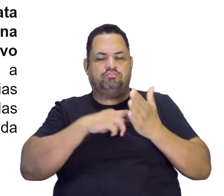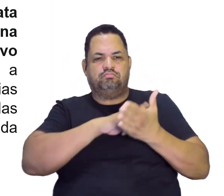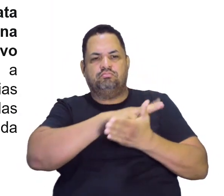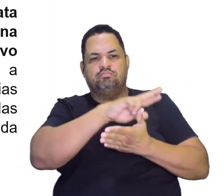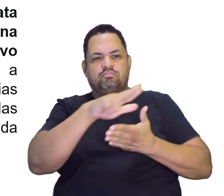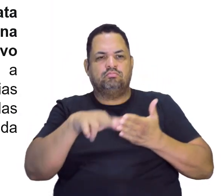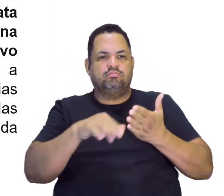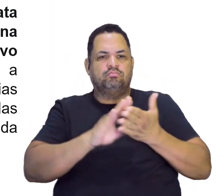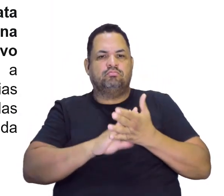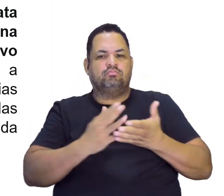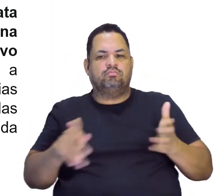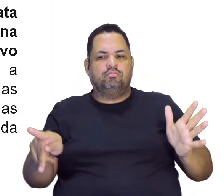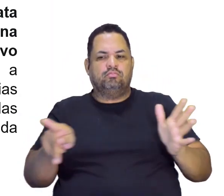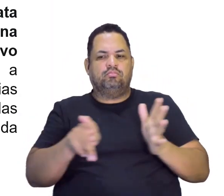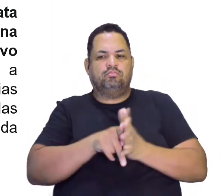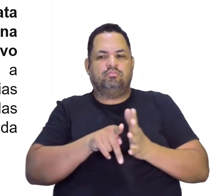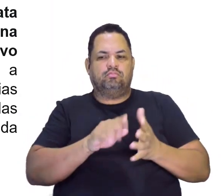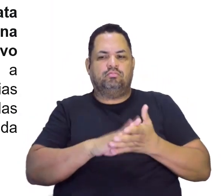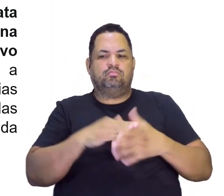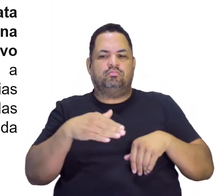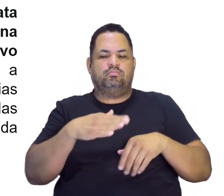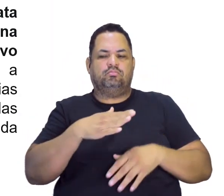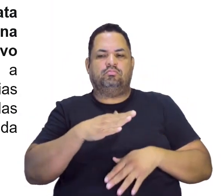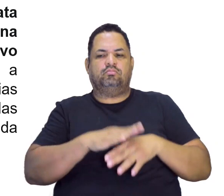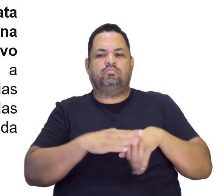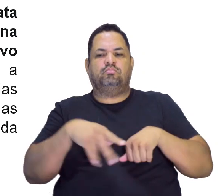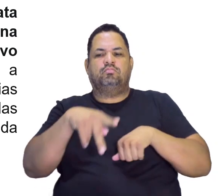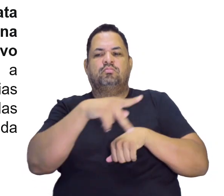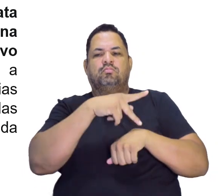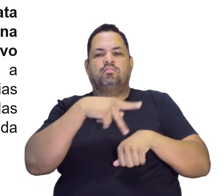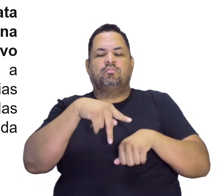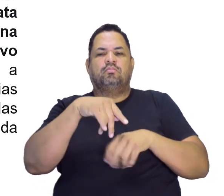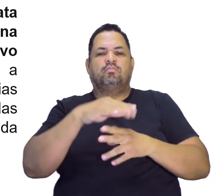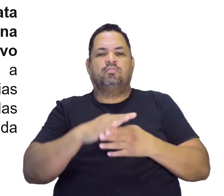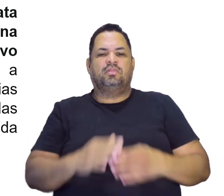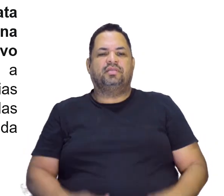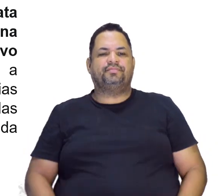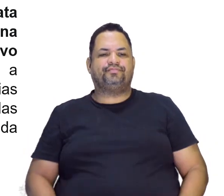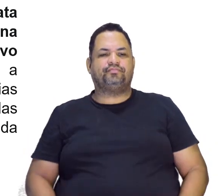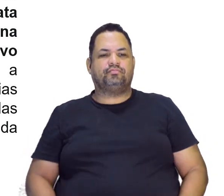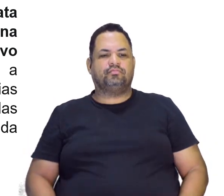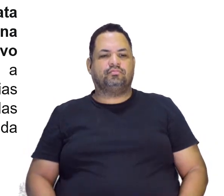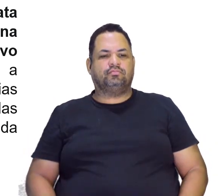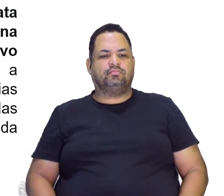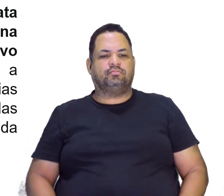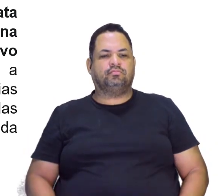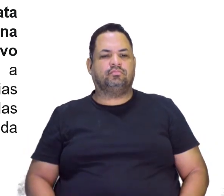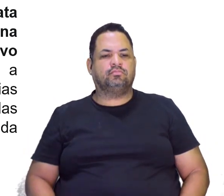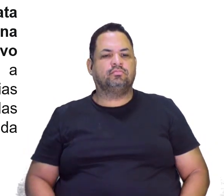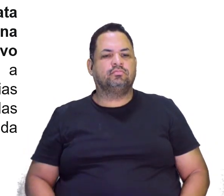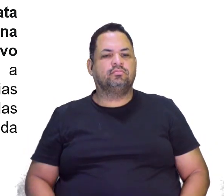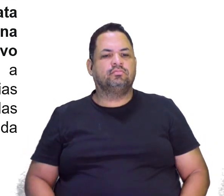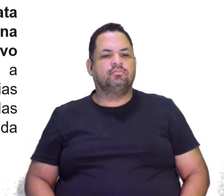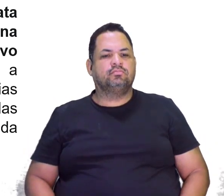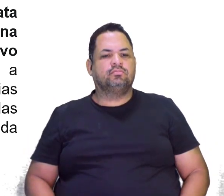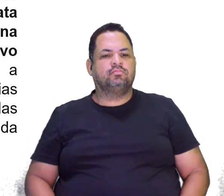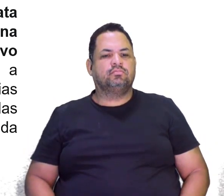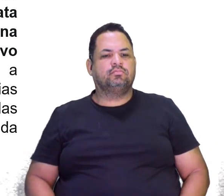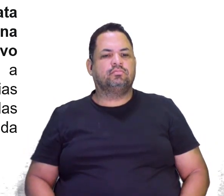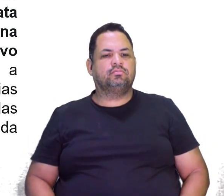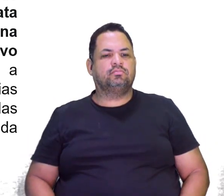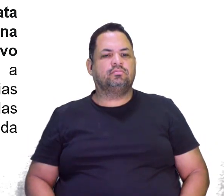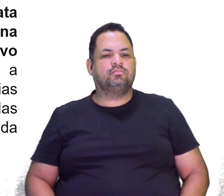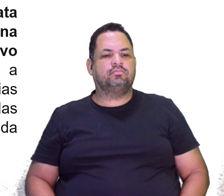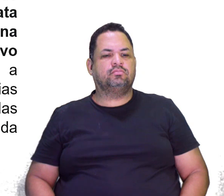várias maneiras o nacionalismo dela nesse quadro aí Tá bom então tem